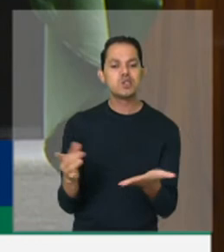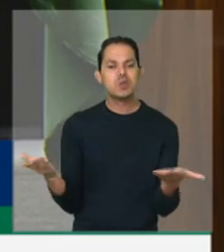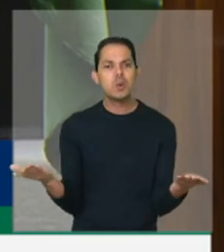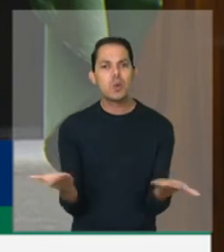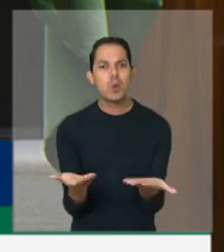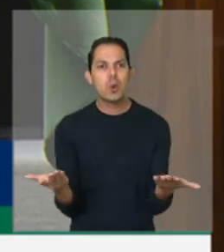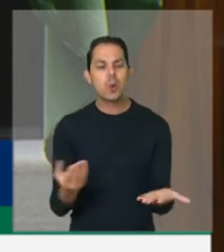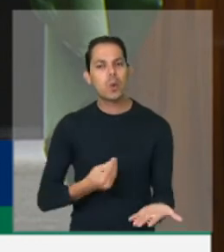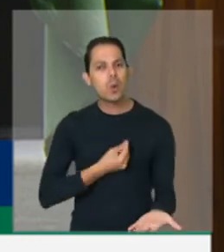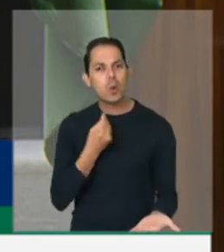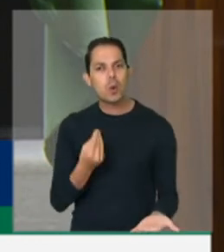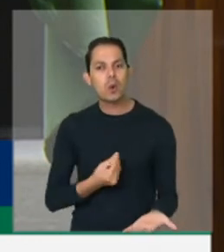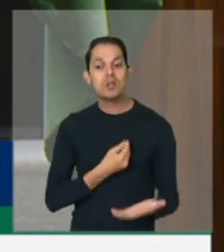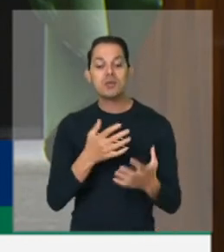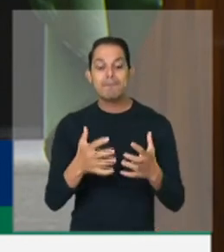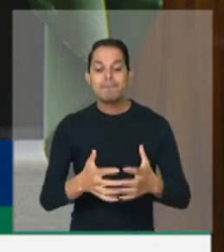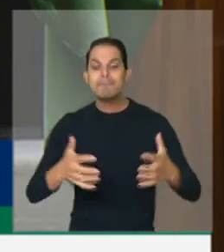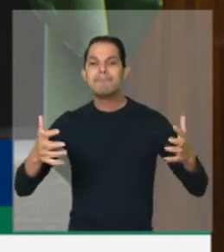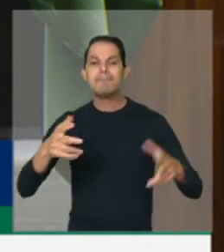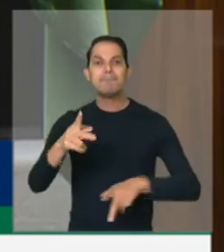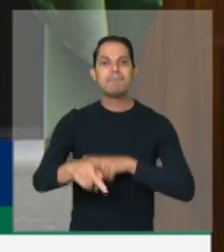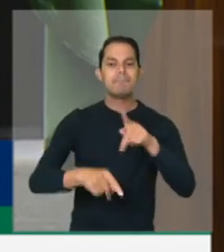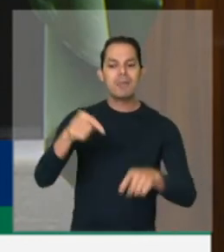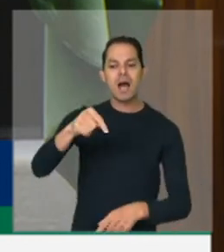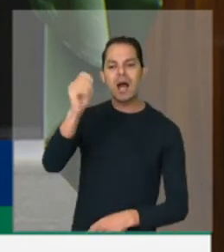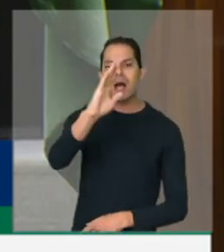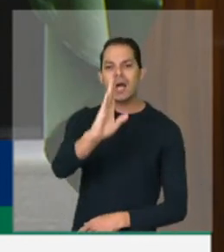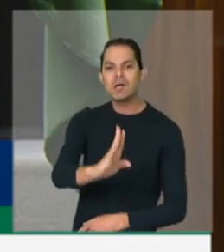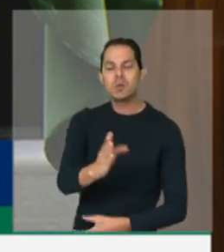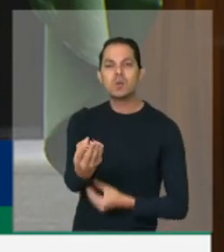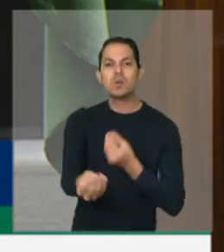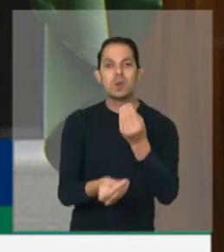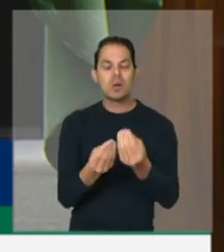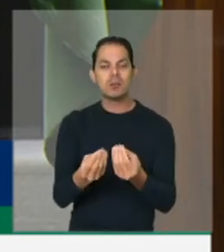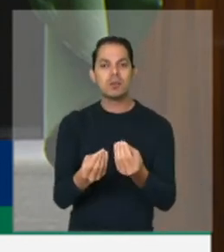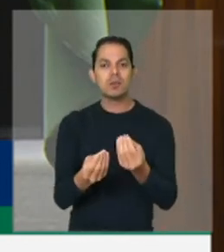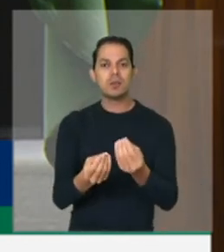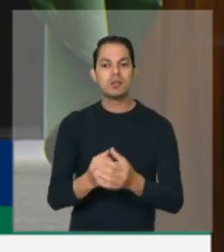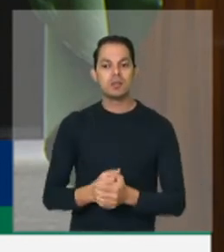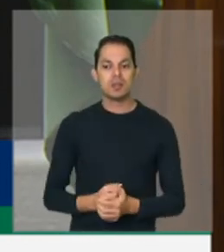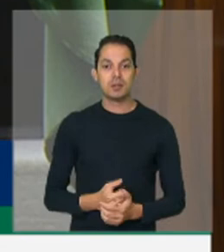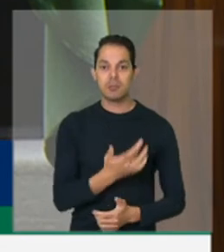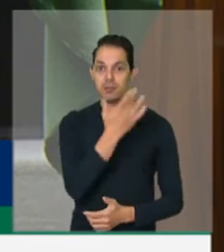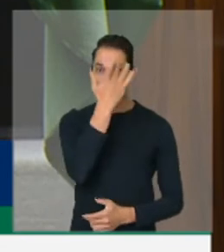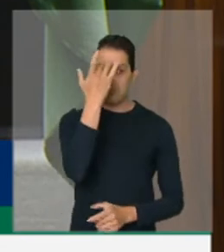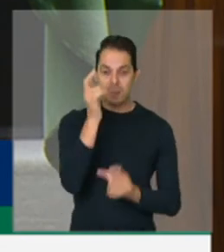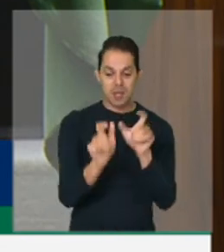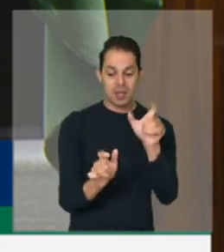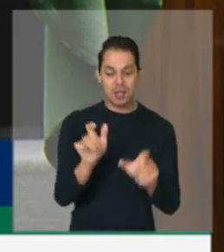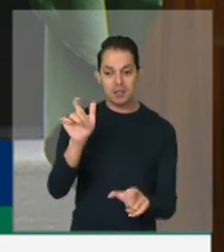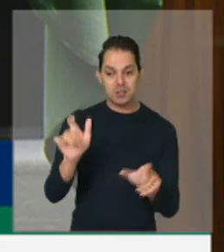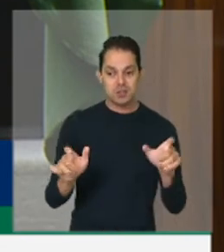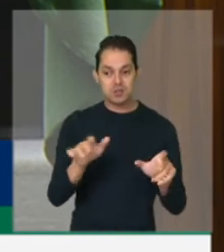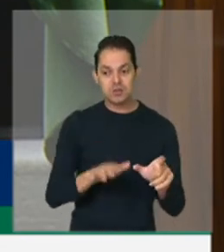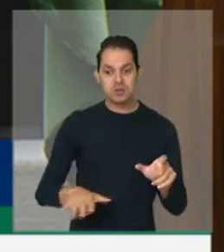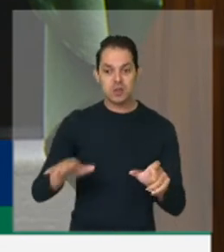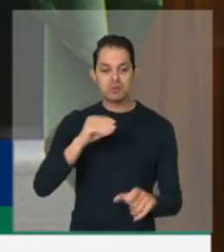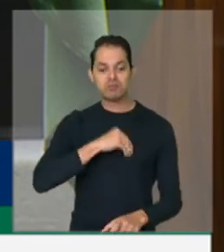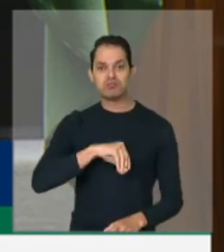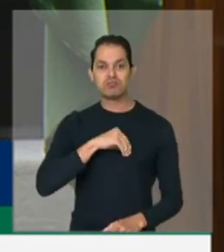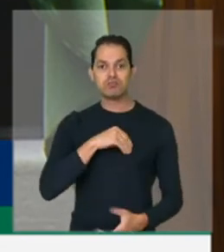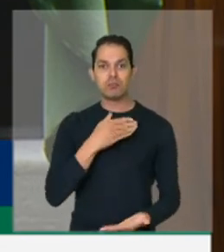vivida pela maioria da população brasileira? É, as pessoas estão perdendo sua renda.